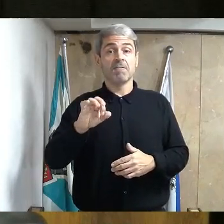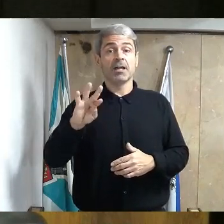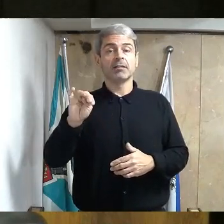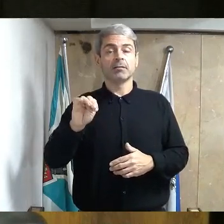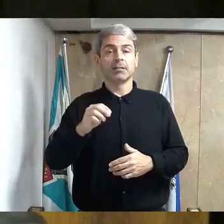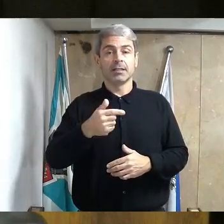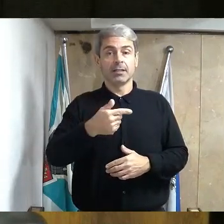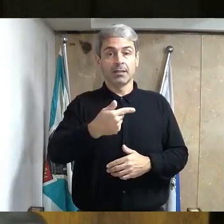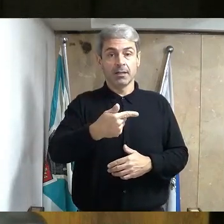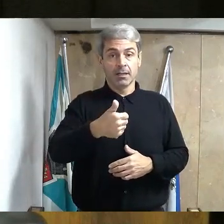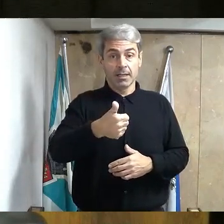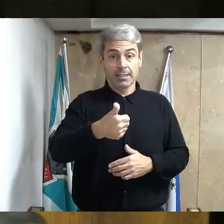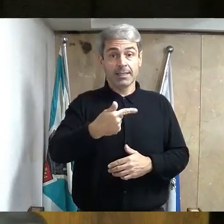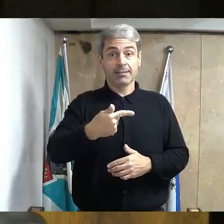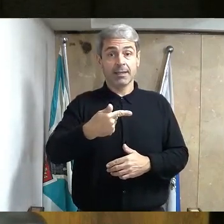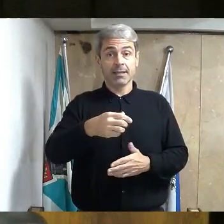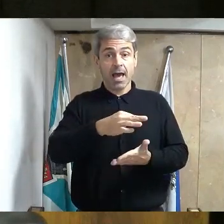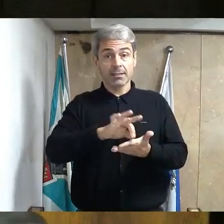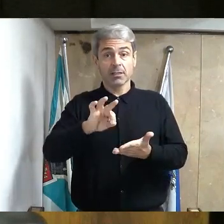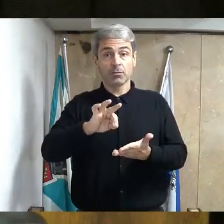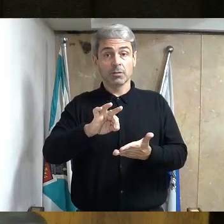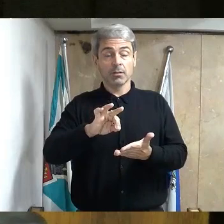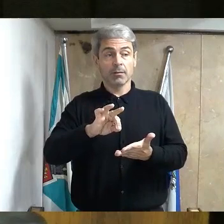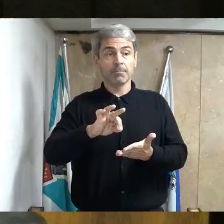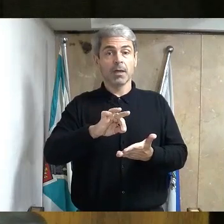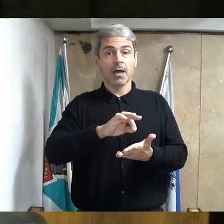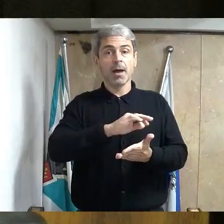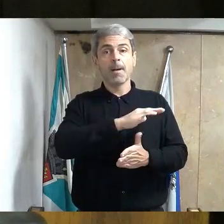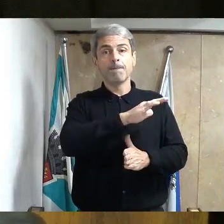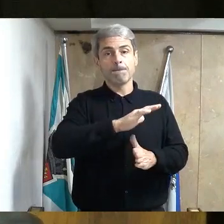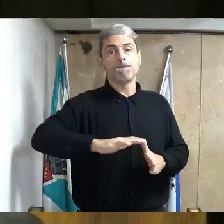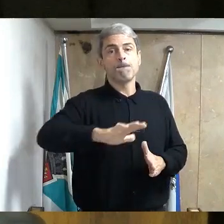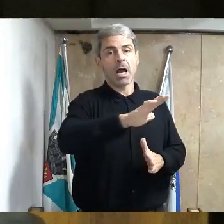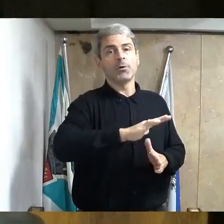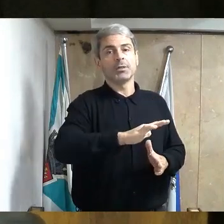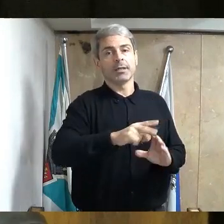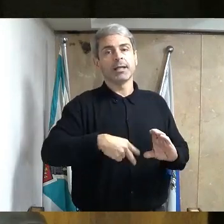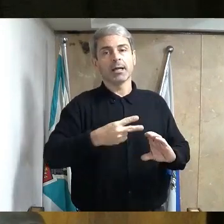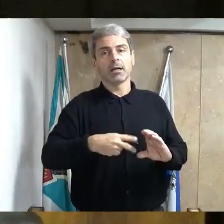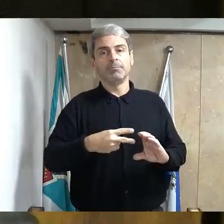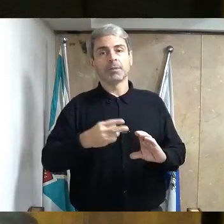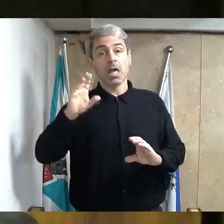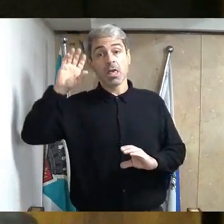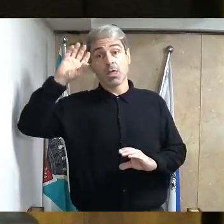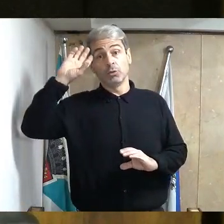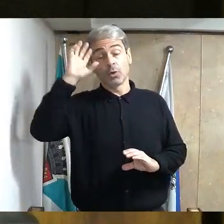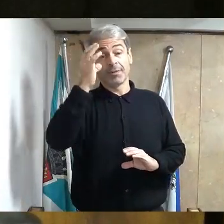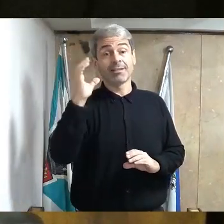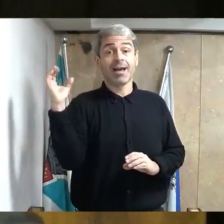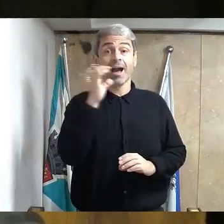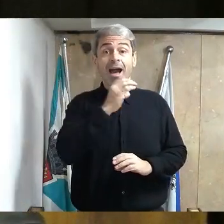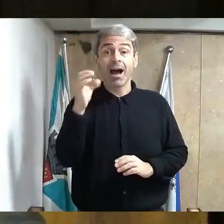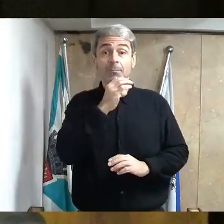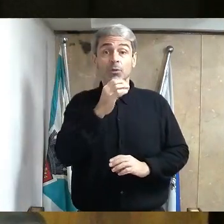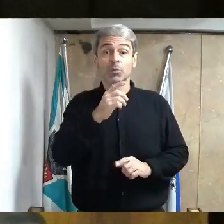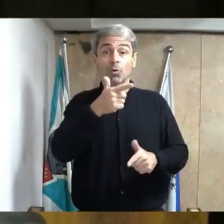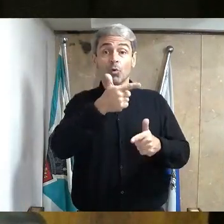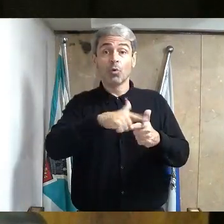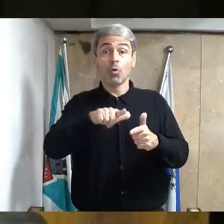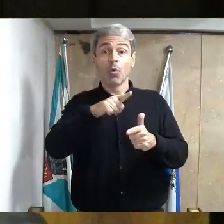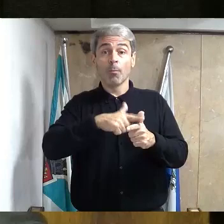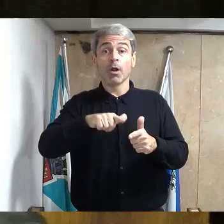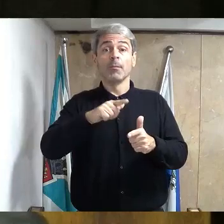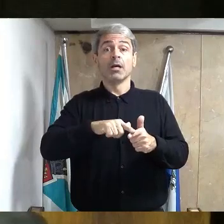maioria absoluta dessa casa, todos aqui em um só propósito. Resolver de imediato o problema do transporte